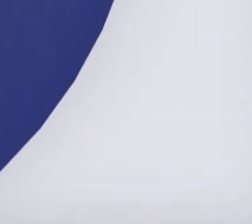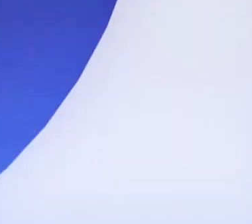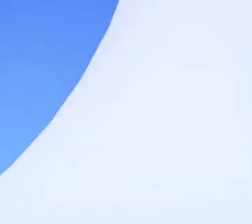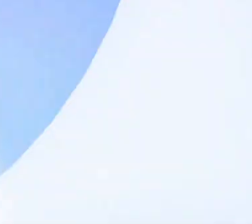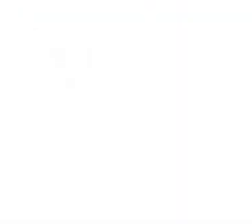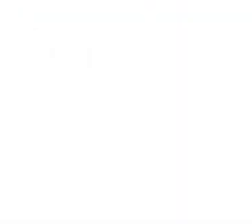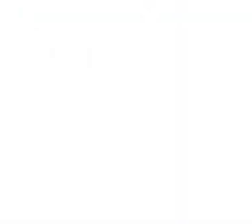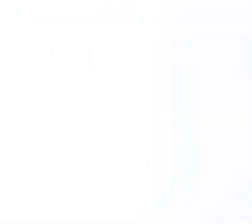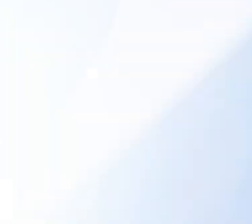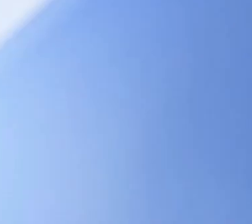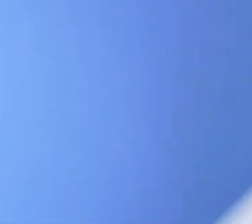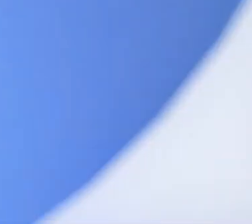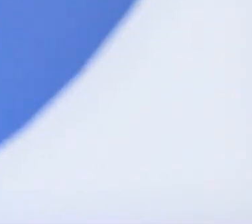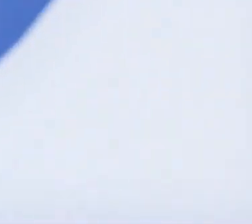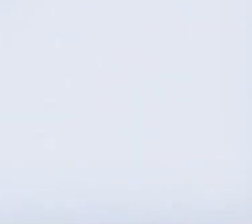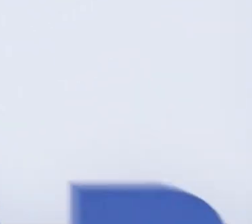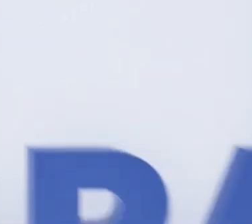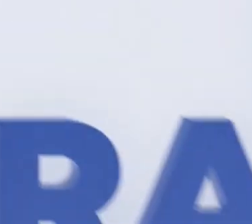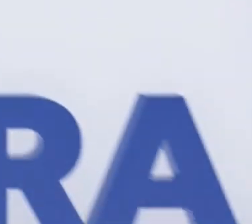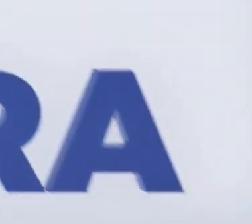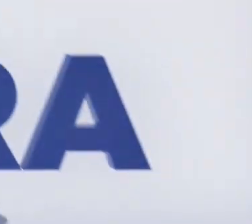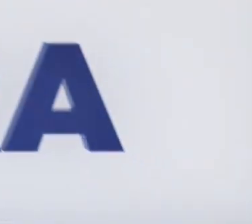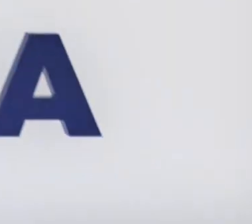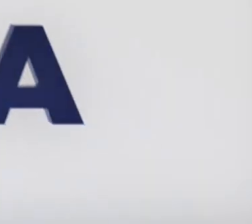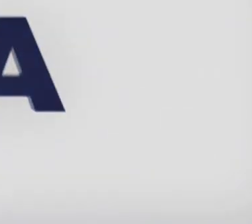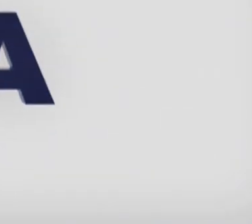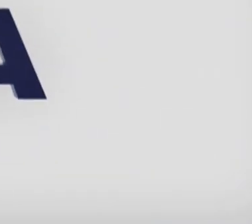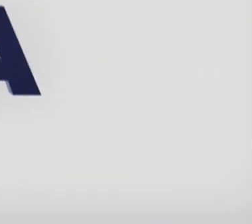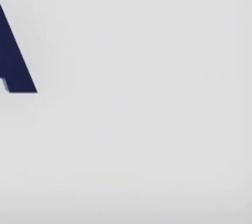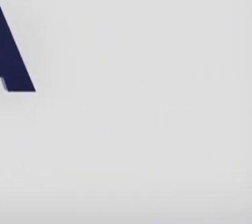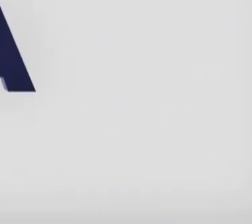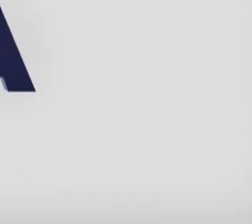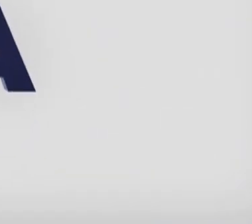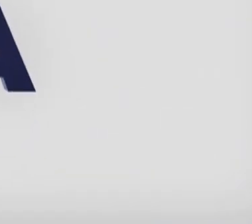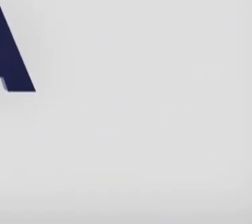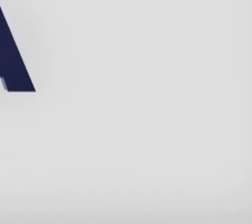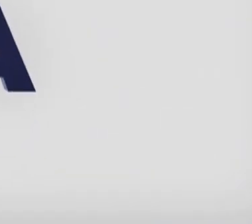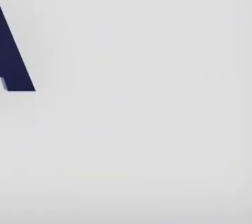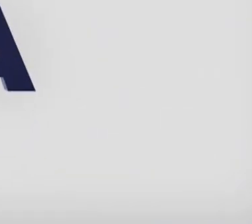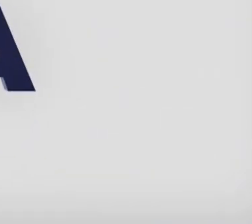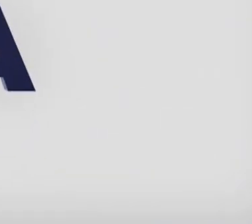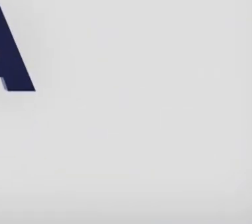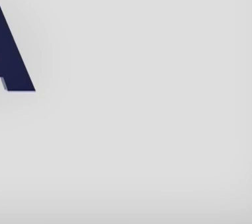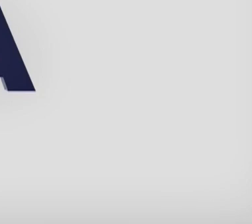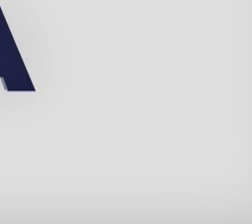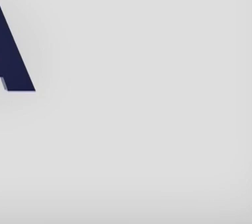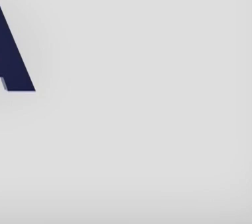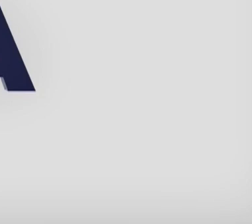TV Câmara, Campinas.